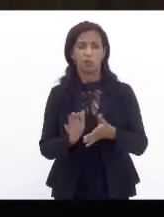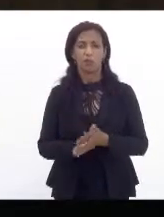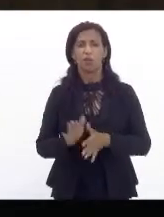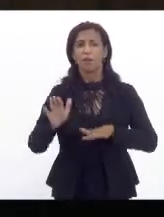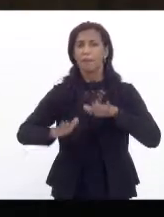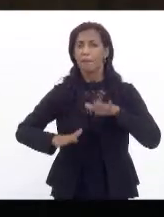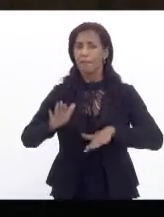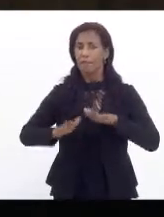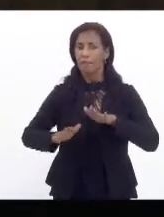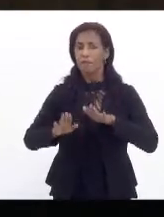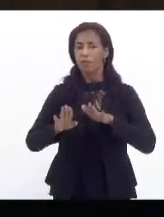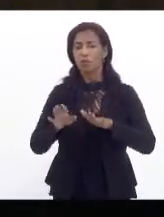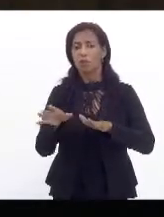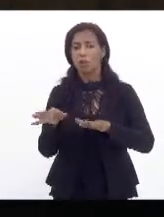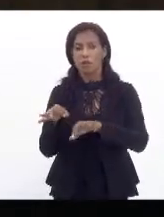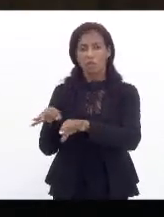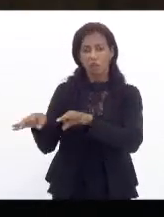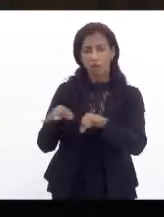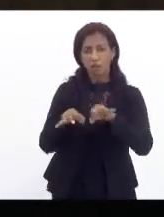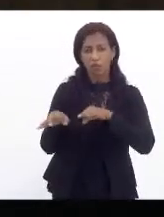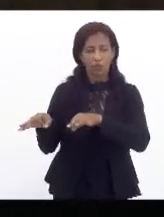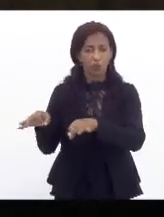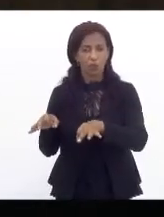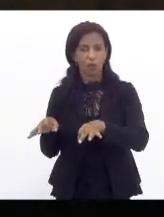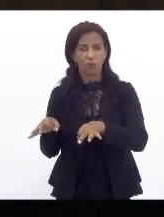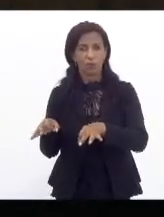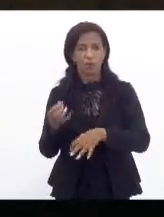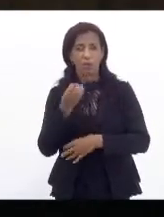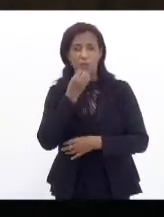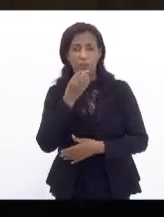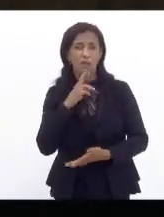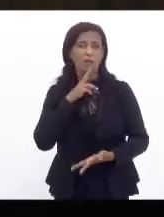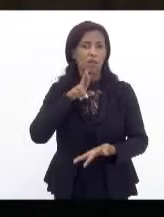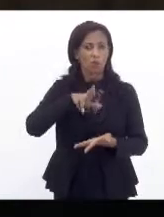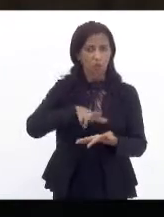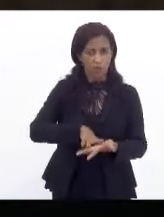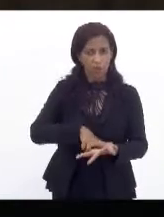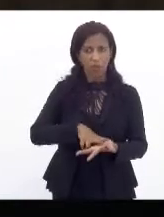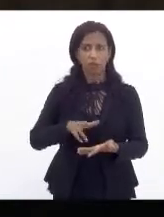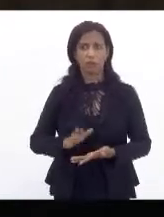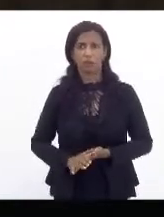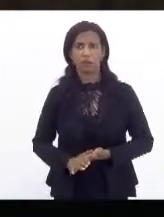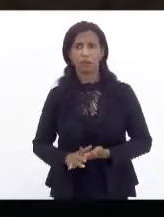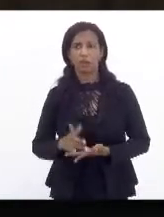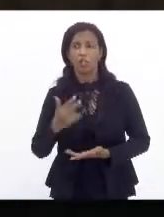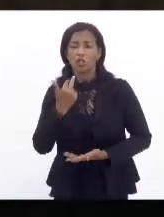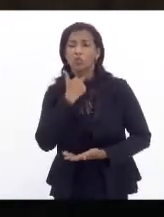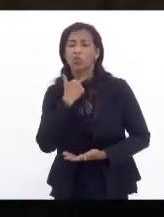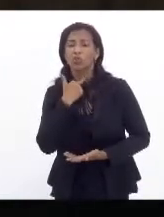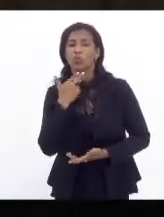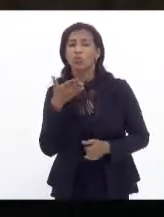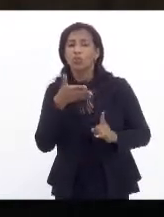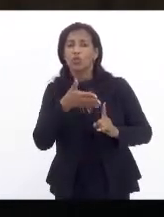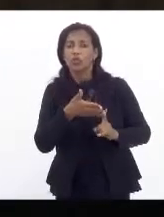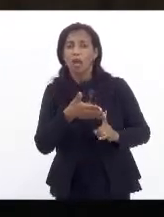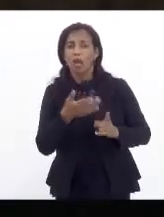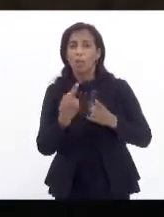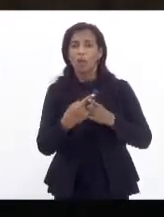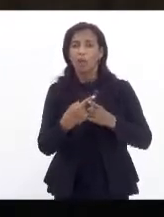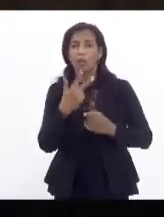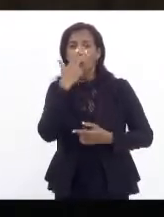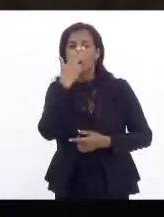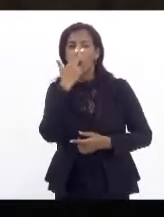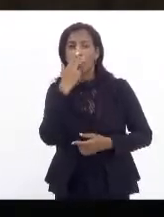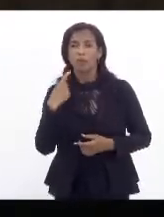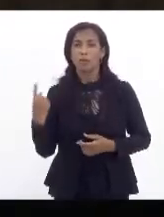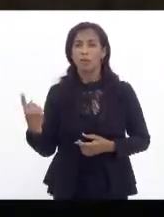apesar desses métodos serem super bem reconhecidos e aplicáveis, a gente não pode indicar, porque senão dá a impressão que